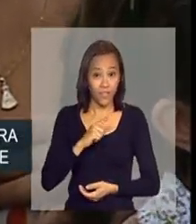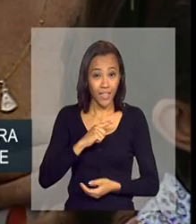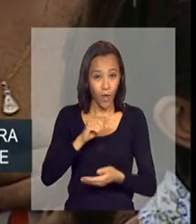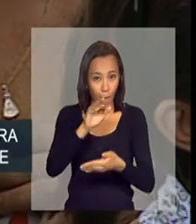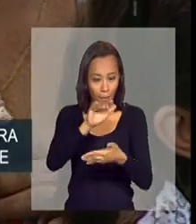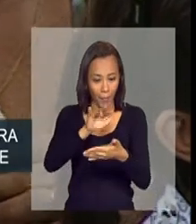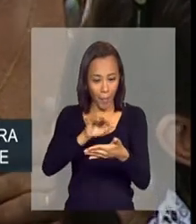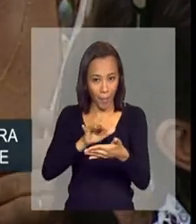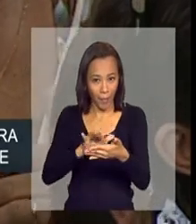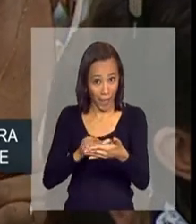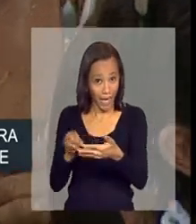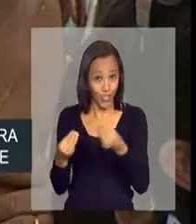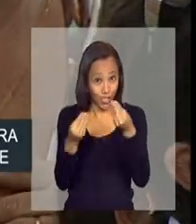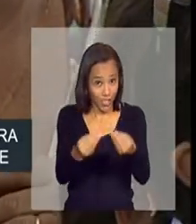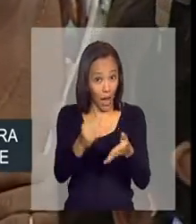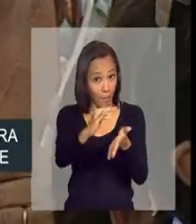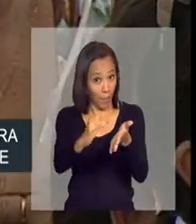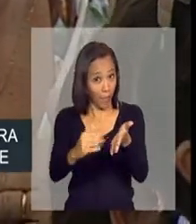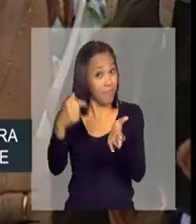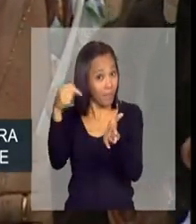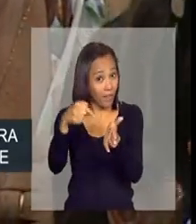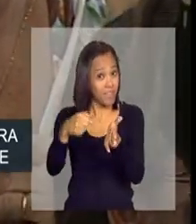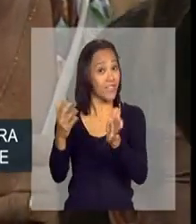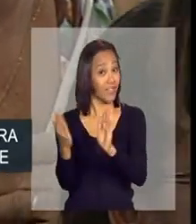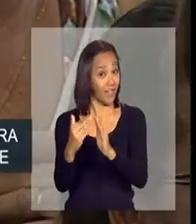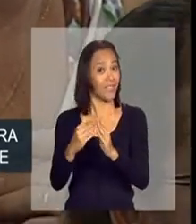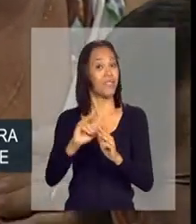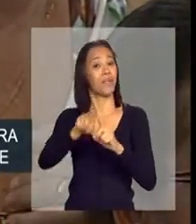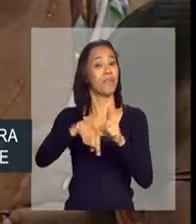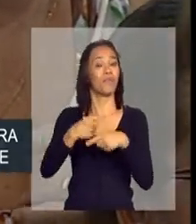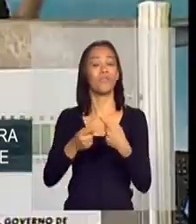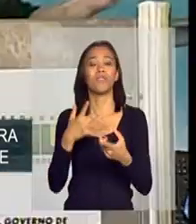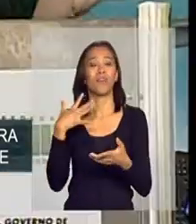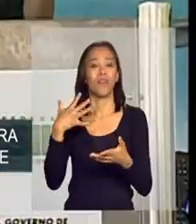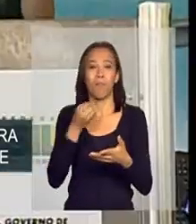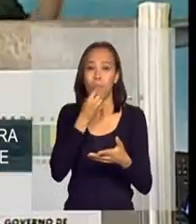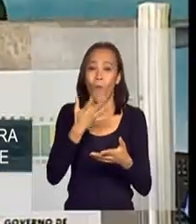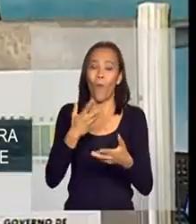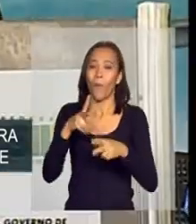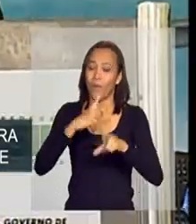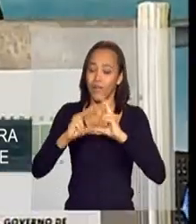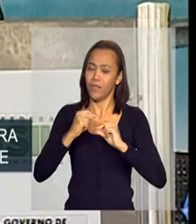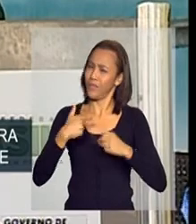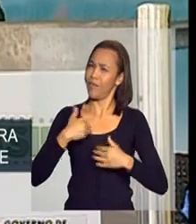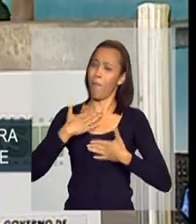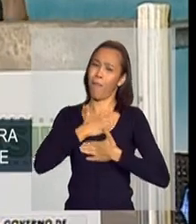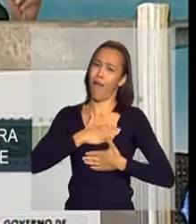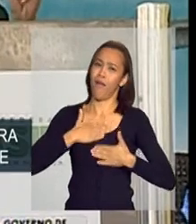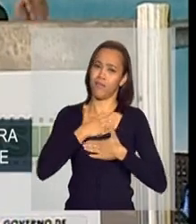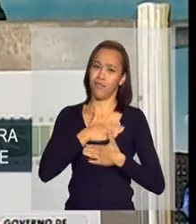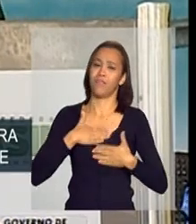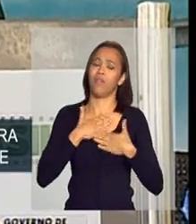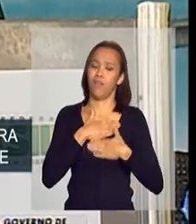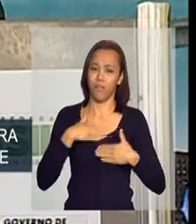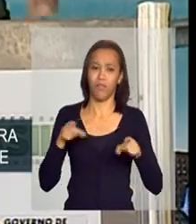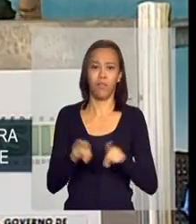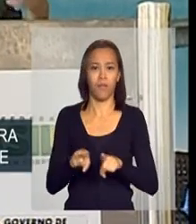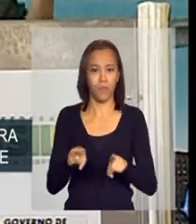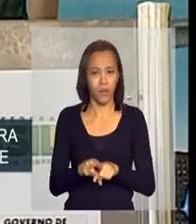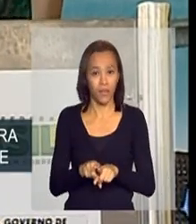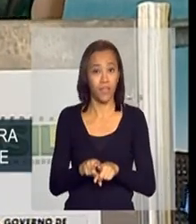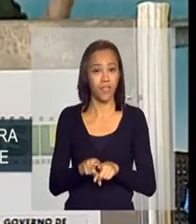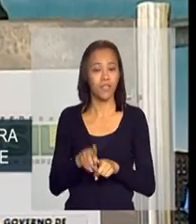roteiro. Ele te dá o roteiro para você usufruir do presente. E eu tenho imenso prazer também